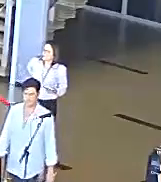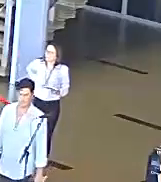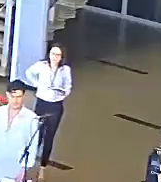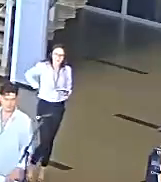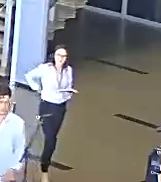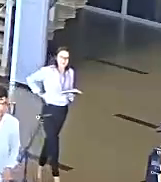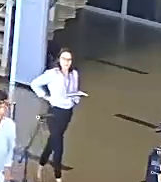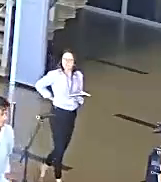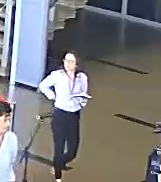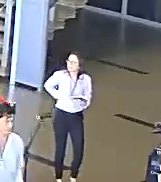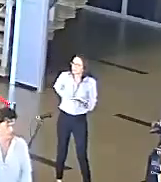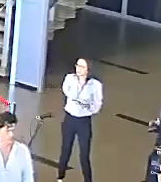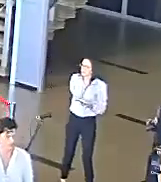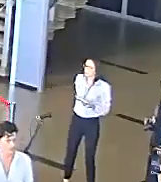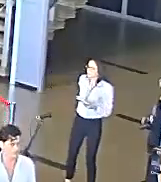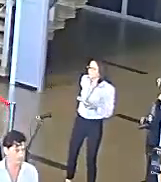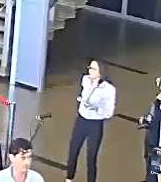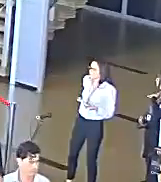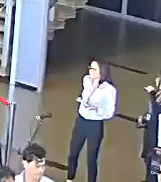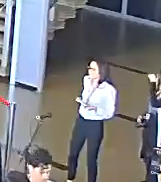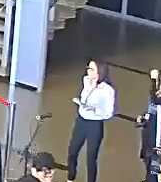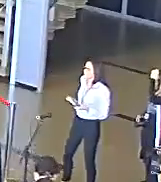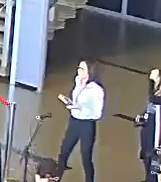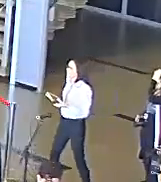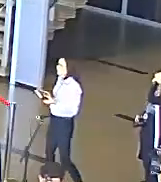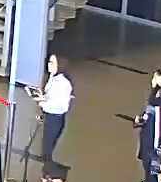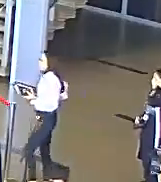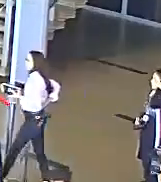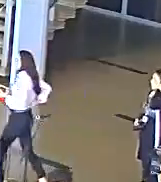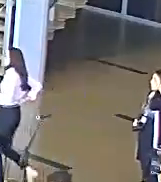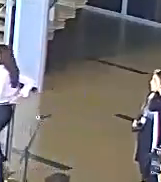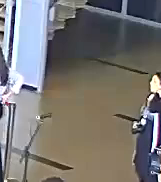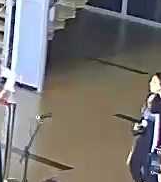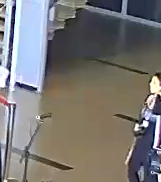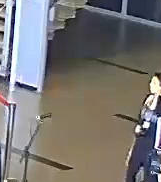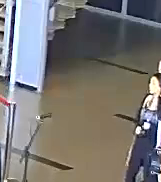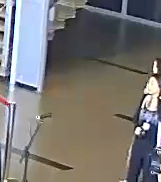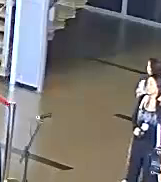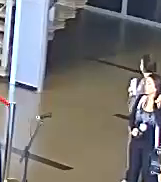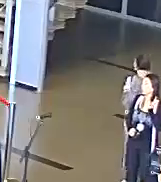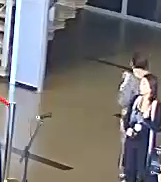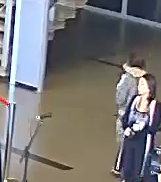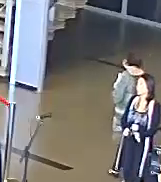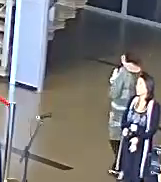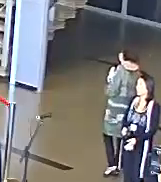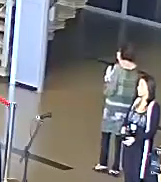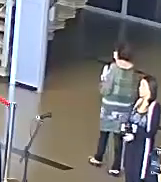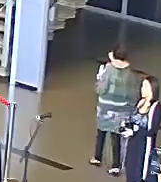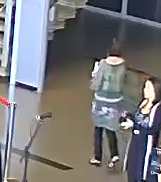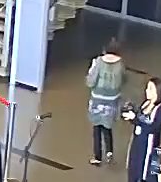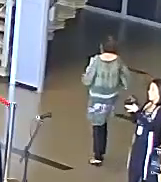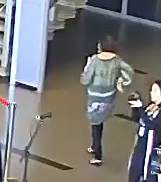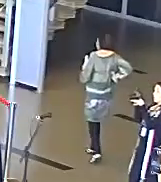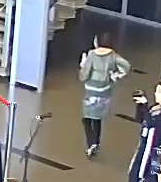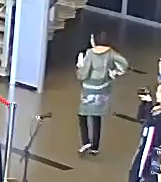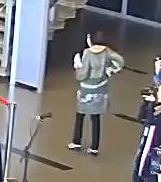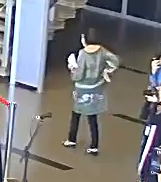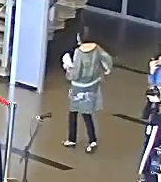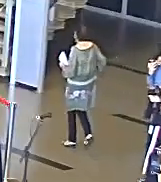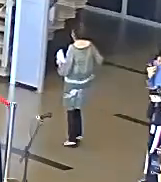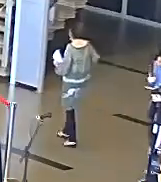destina a receber discutir e votar proposições da comissão e a debater a acessibilidade nos ônibus e